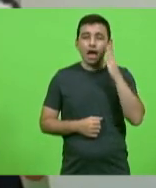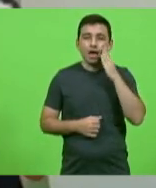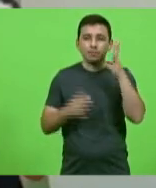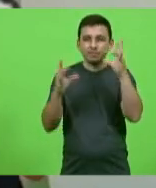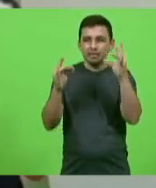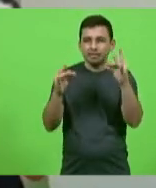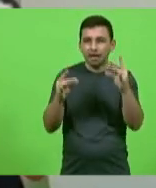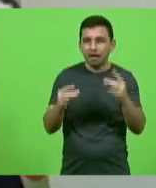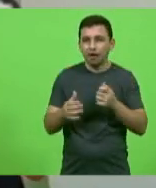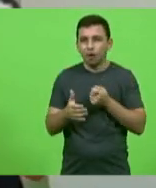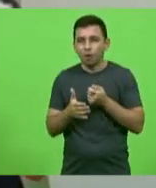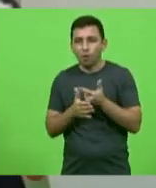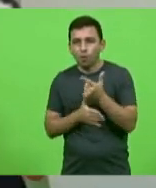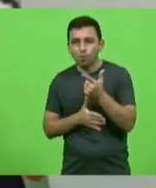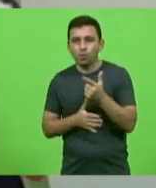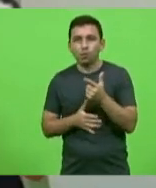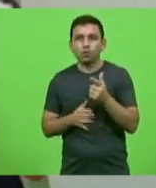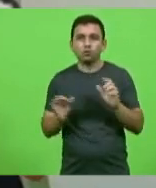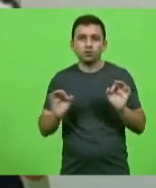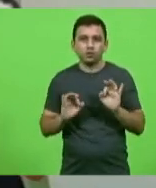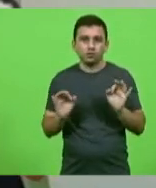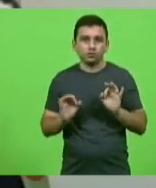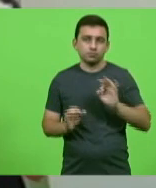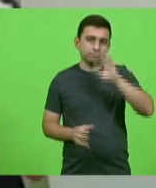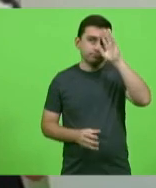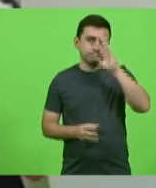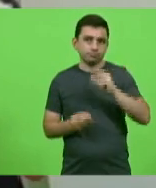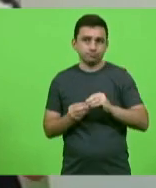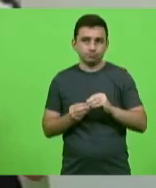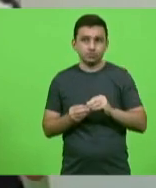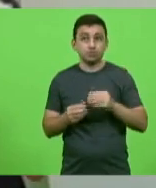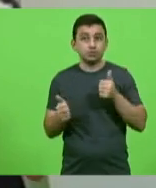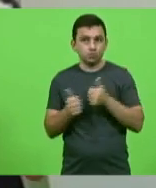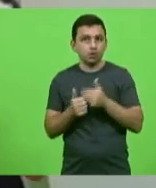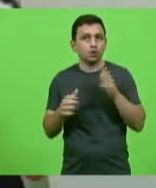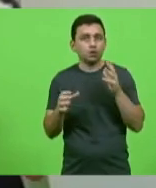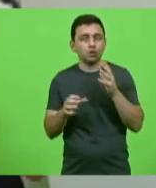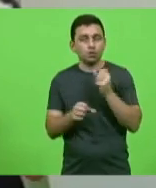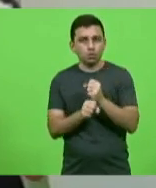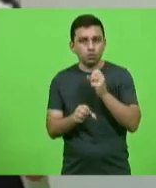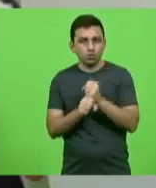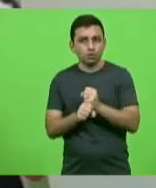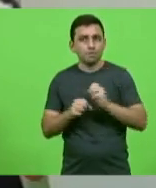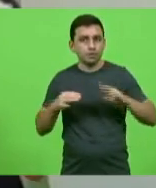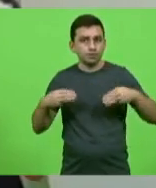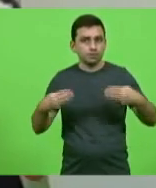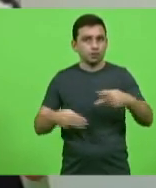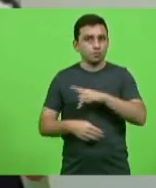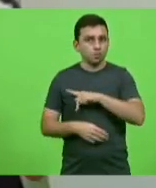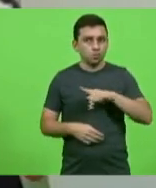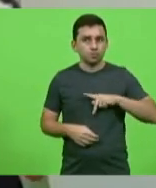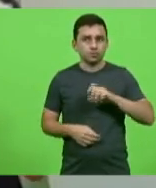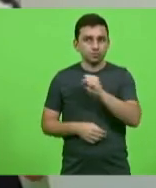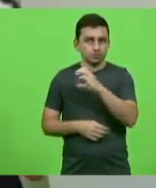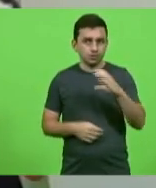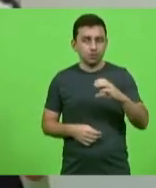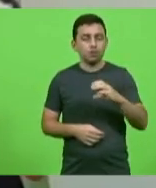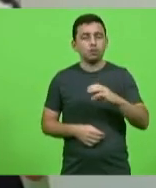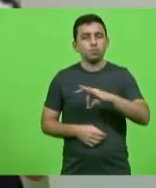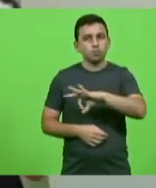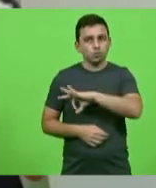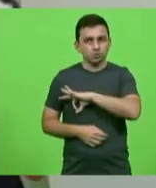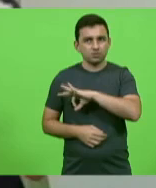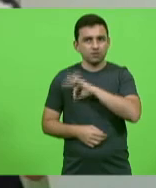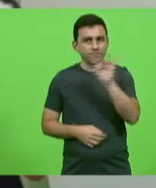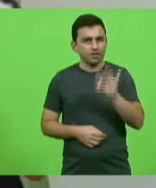nos detalhes da compra e as conclusões do Tribunal de Contas do Ministério Público de Santa Catarina e da Polícia